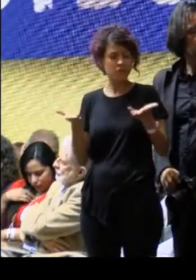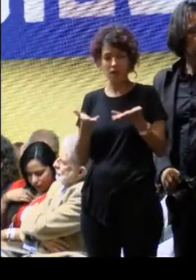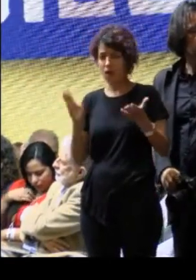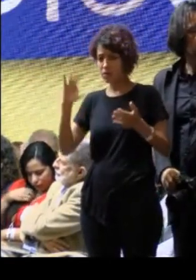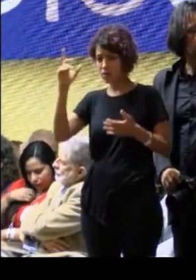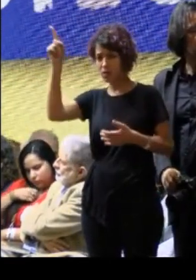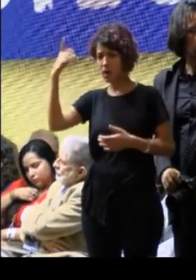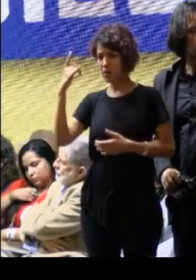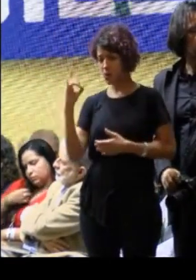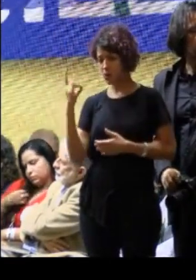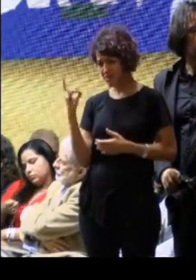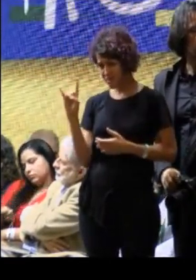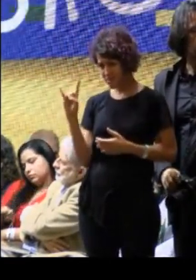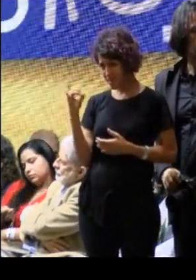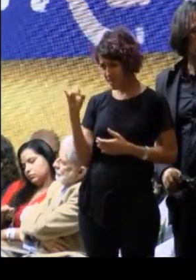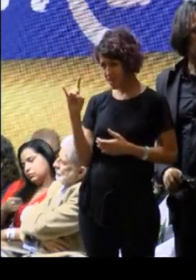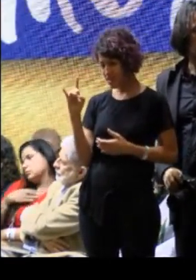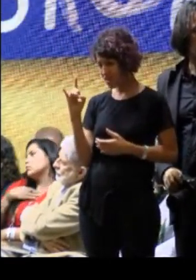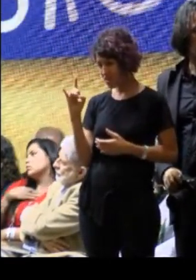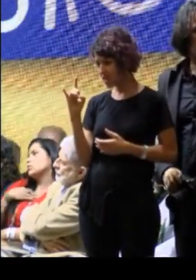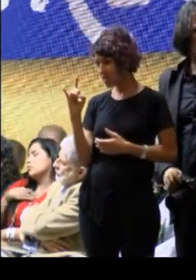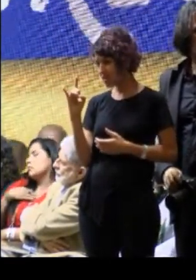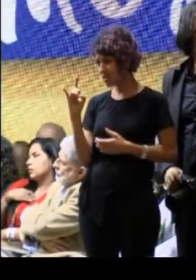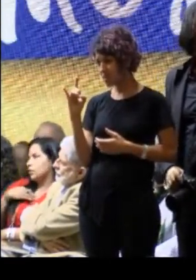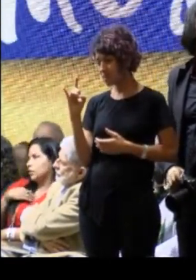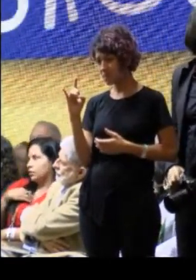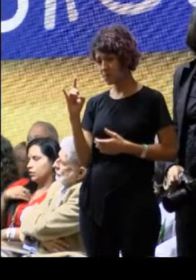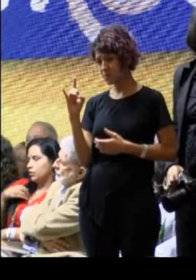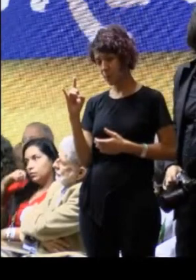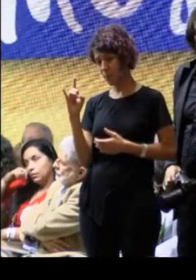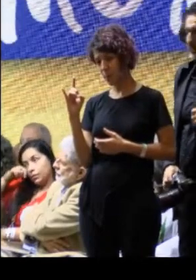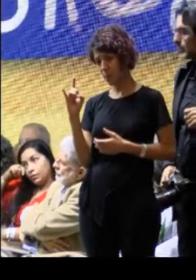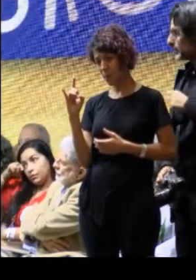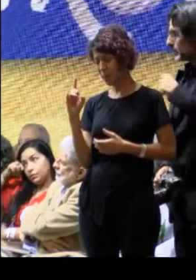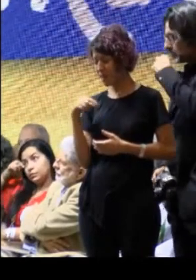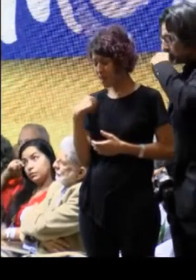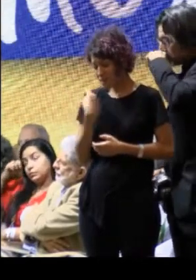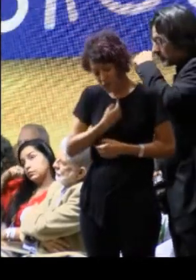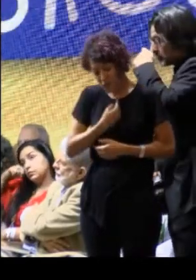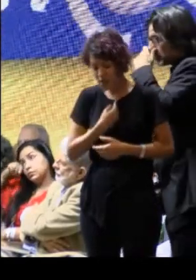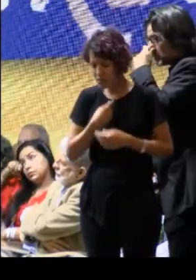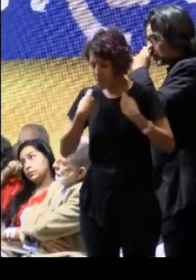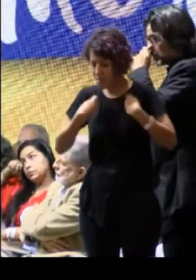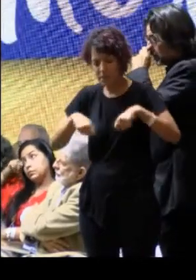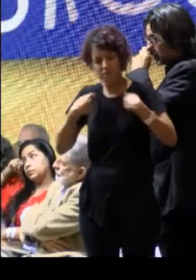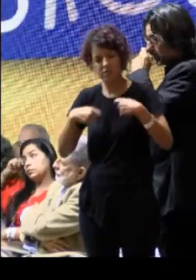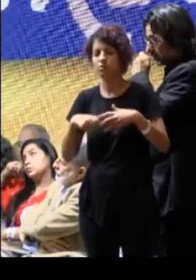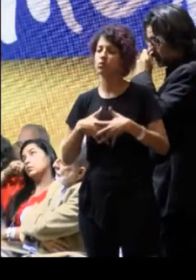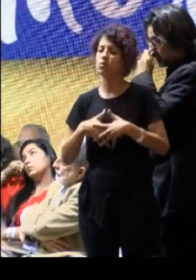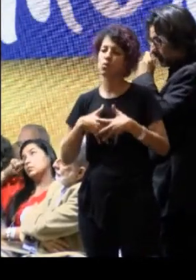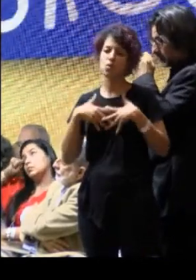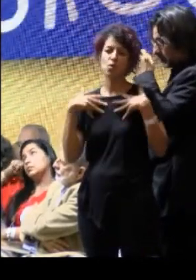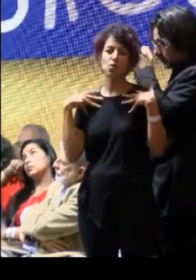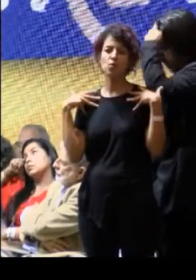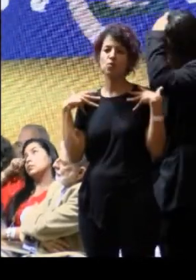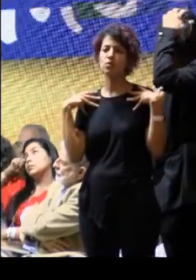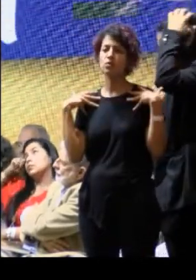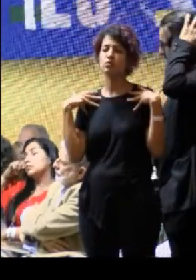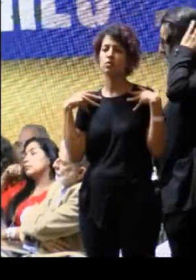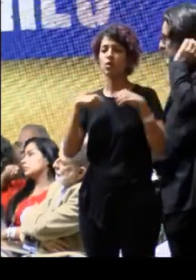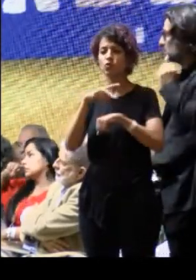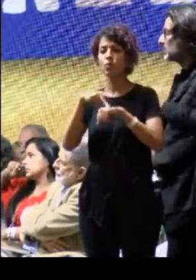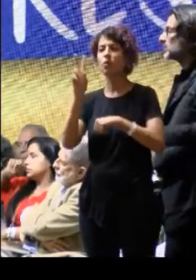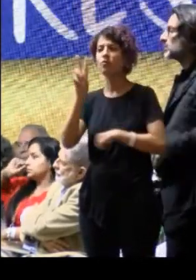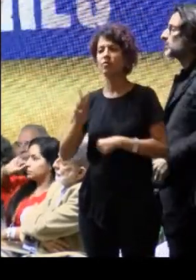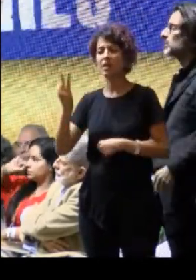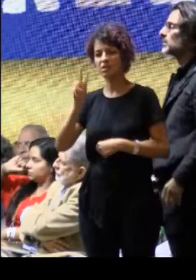Bolívia, eu quero dizer para vocês, nós temos que ter orgulho do povo venezuelano